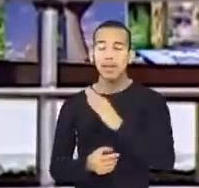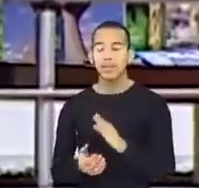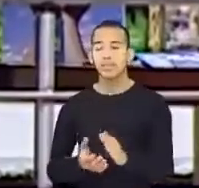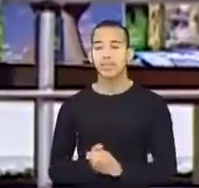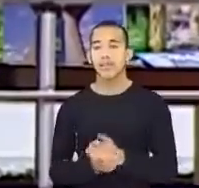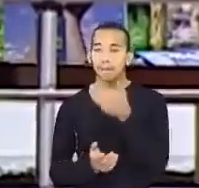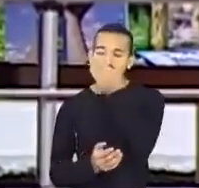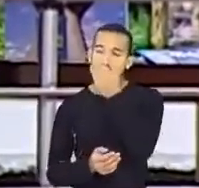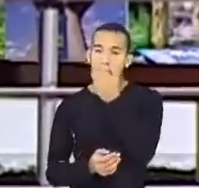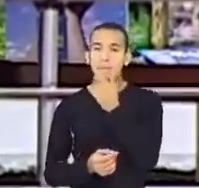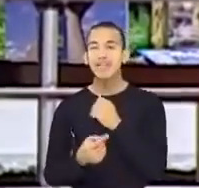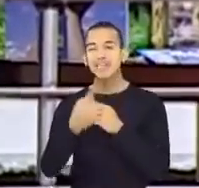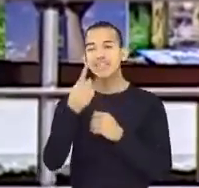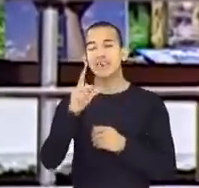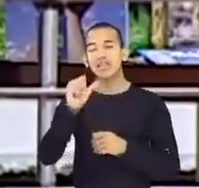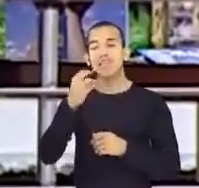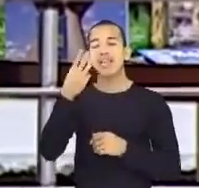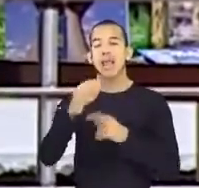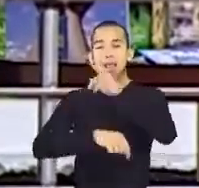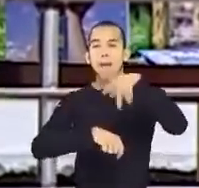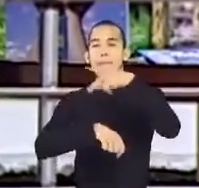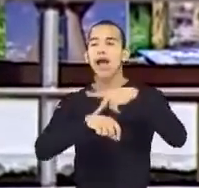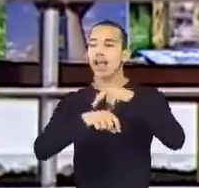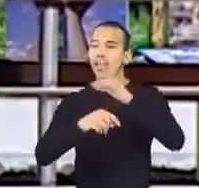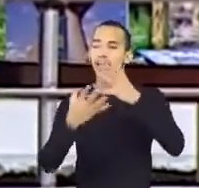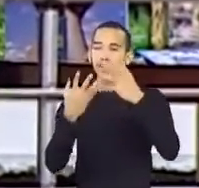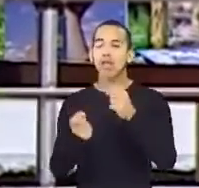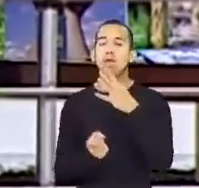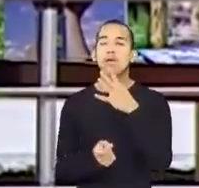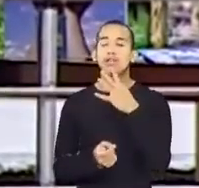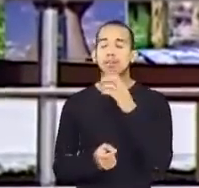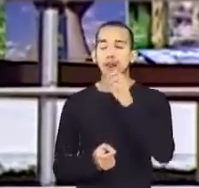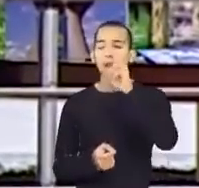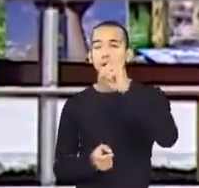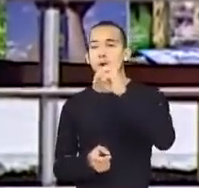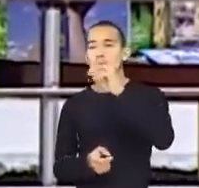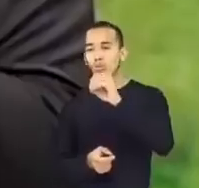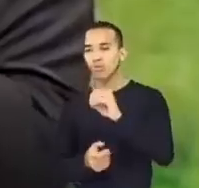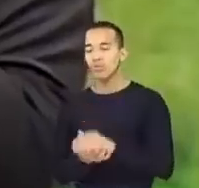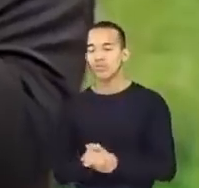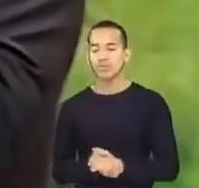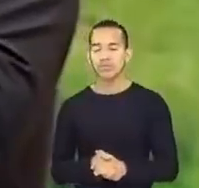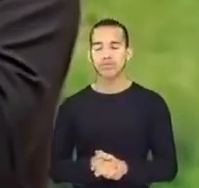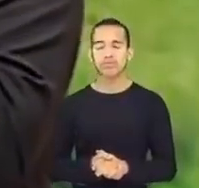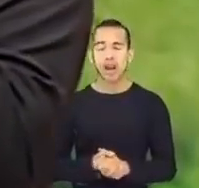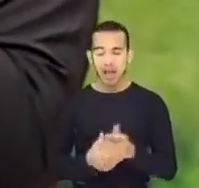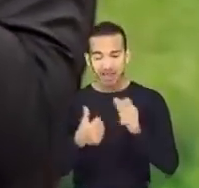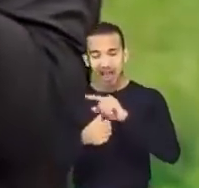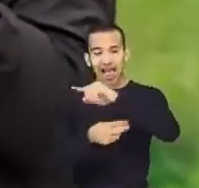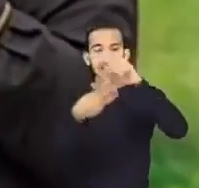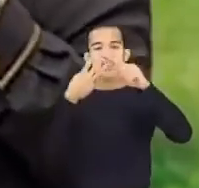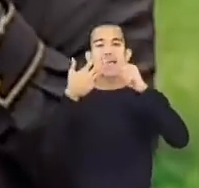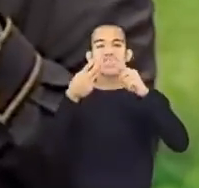dos 193 países reconhecidos pela ONU, dos 193, o Brasil está em terceiro